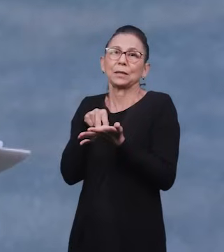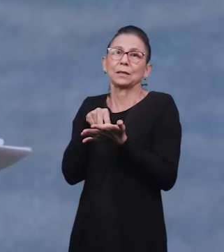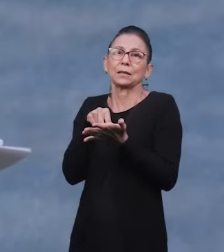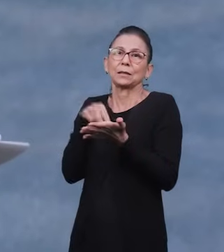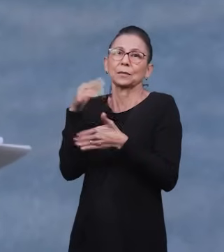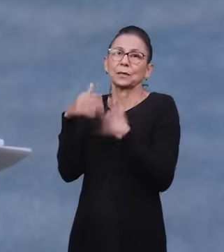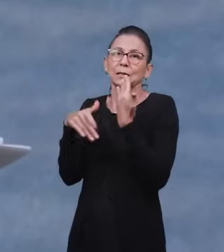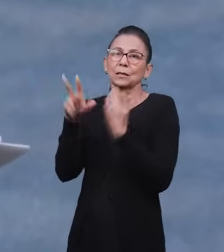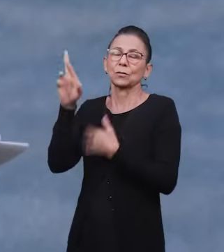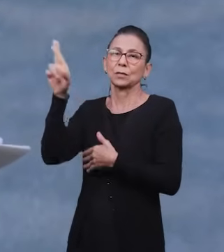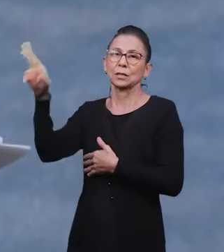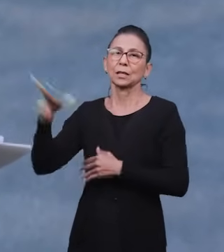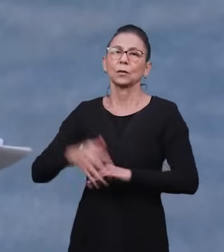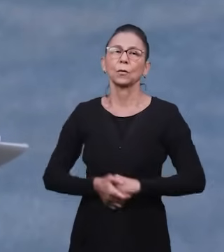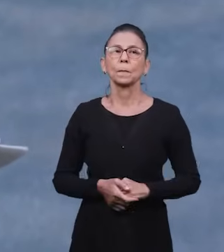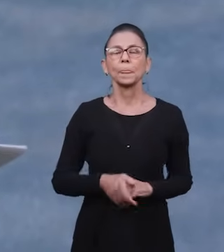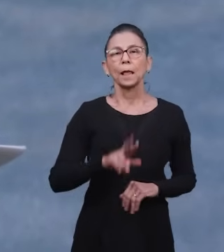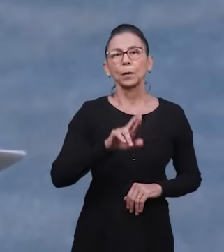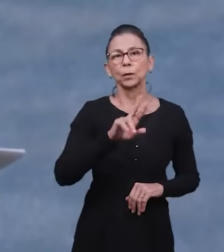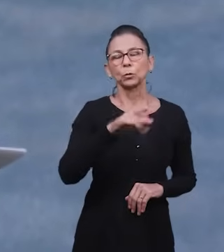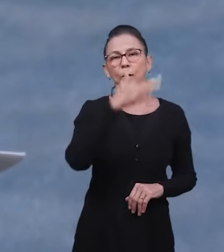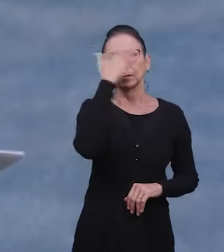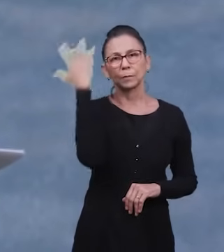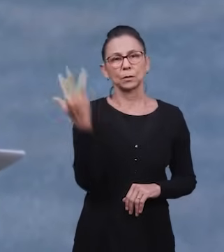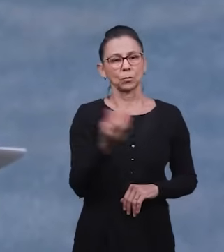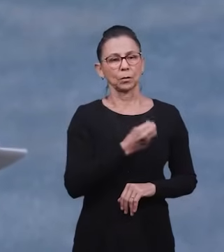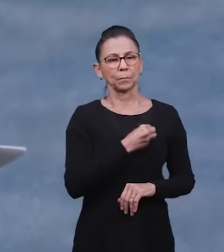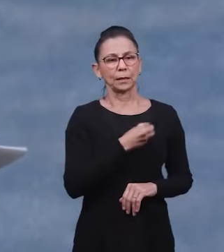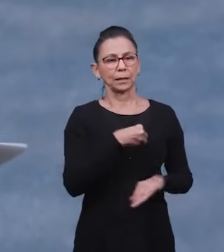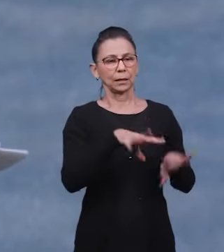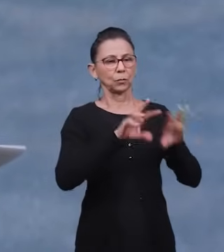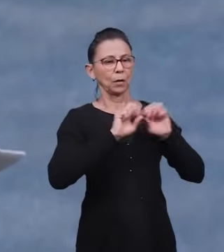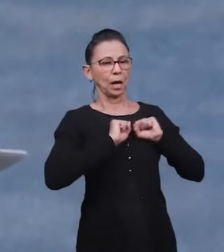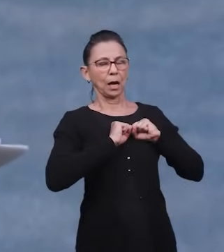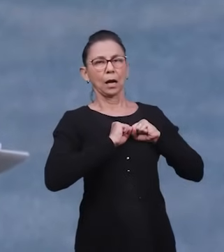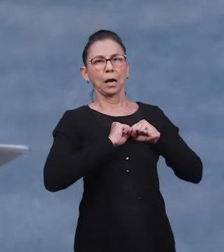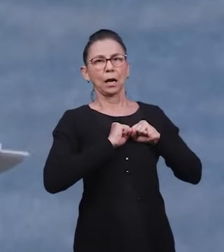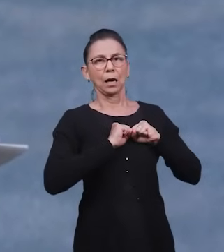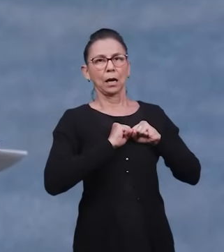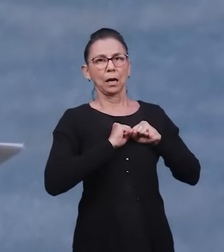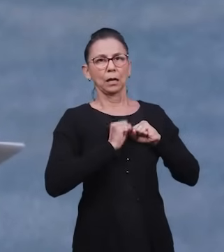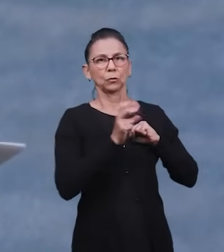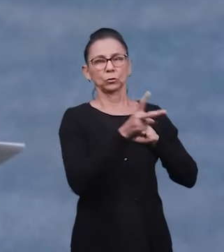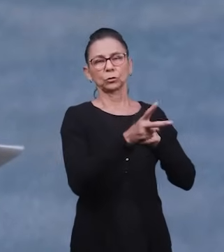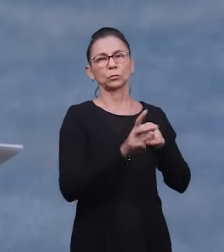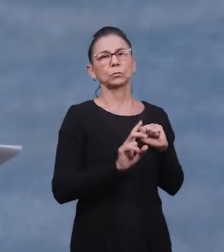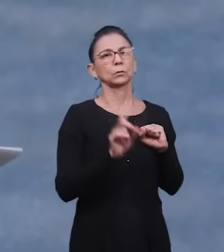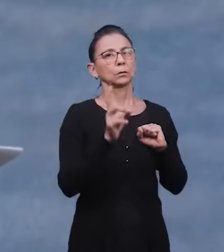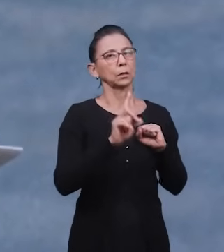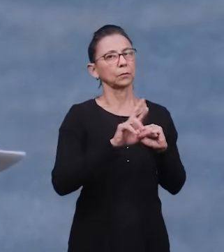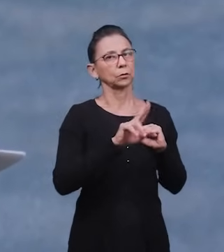pontas. Tá certo? É diferente. Não é a pessoa que se definiu pelo pecado, se definiu pelo erro. Estou dizendo aquela